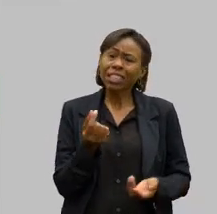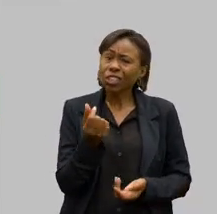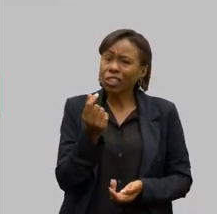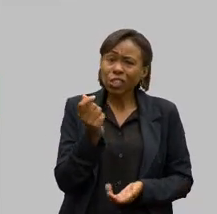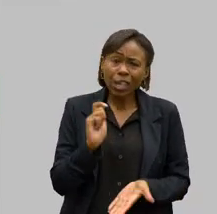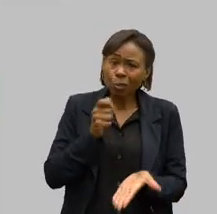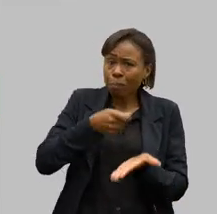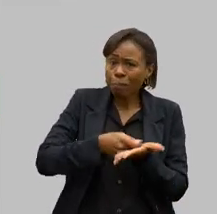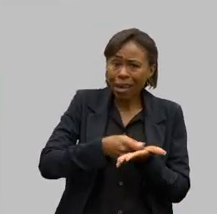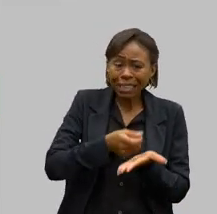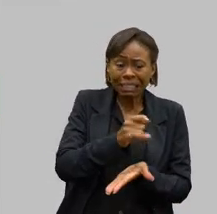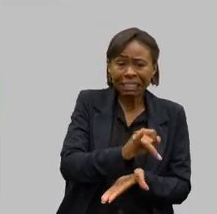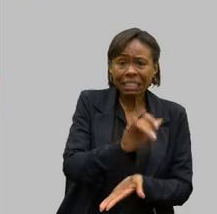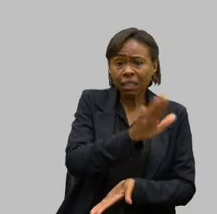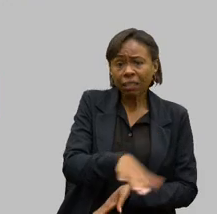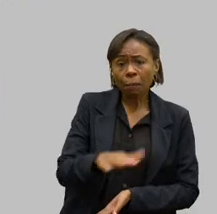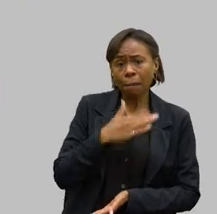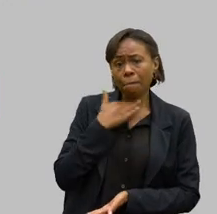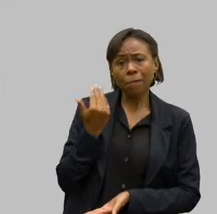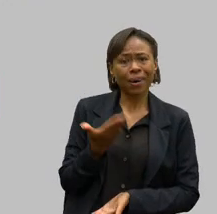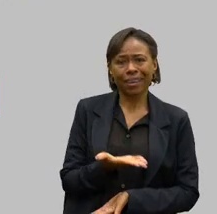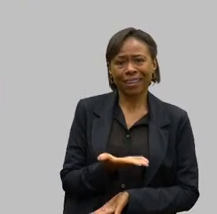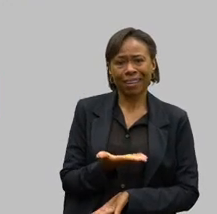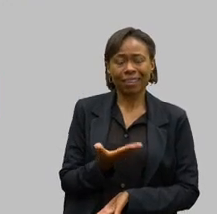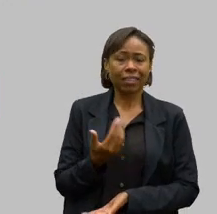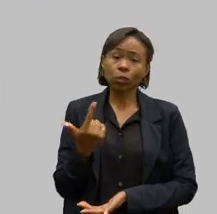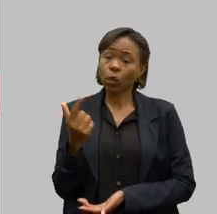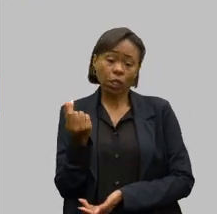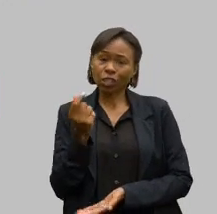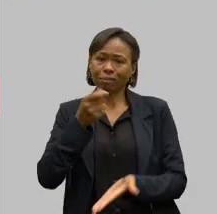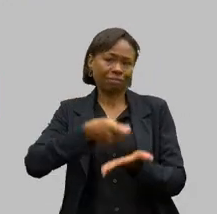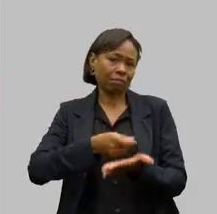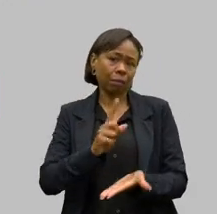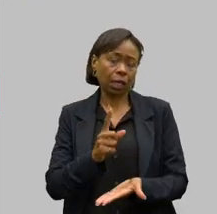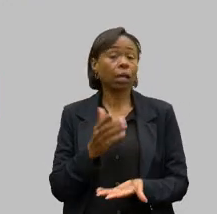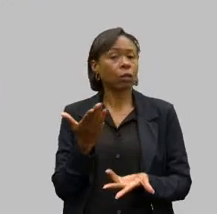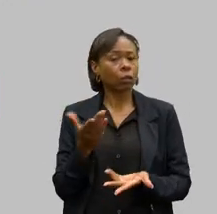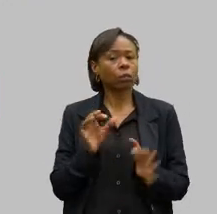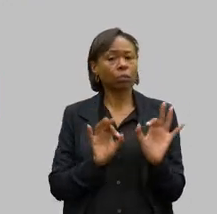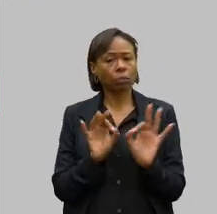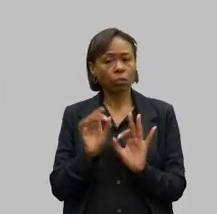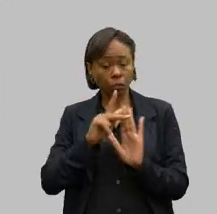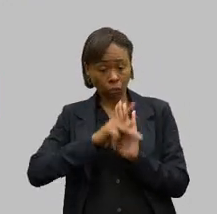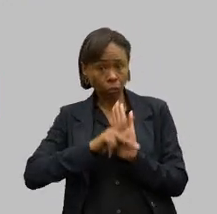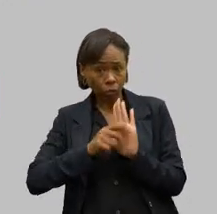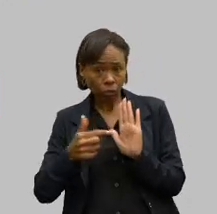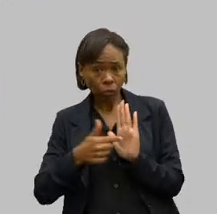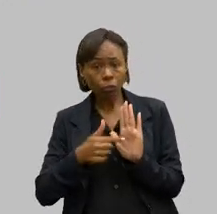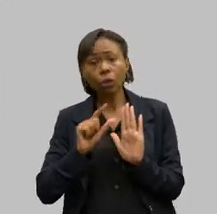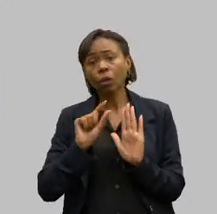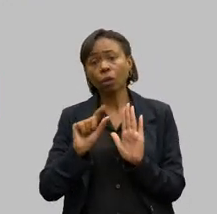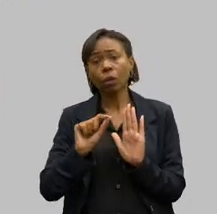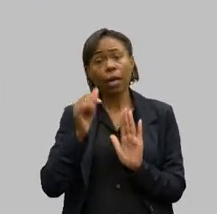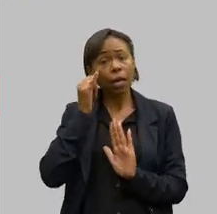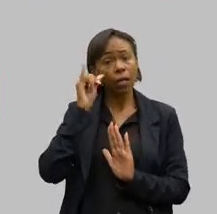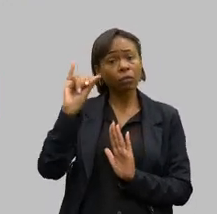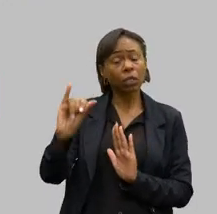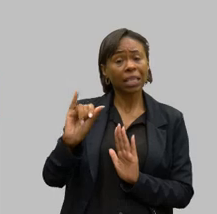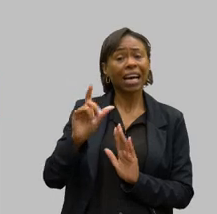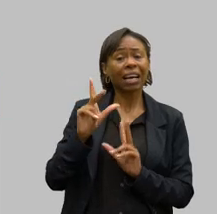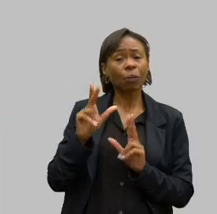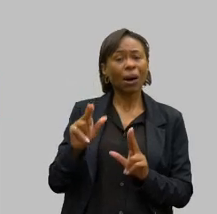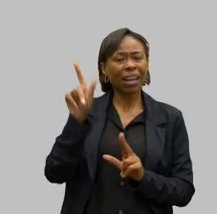de volta. O que nós queremos evitar com esse projeto é, como a deputada Amanda citou, eventos como a chacina de Santa